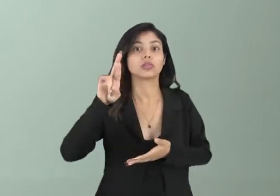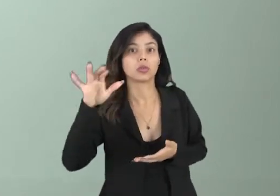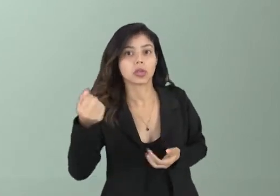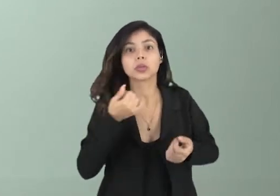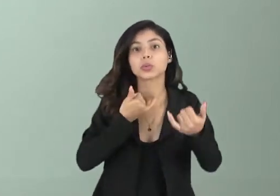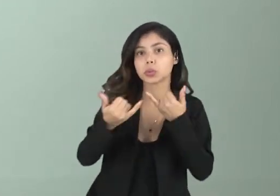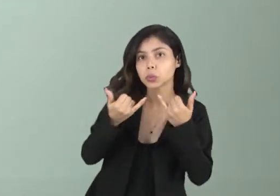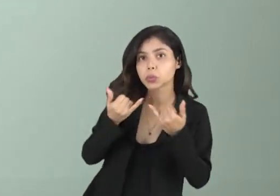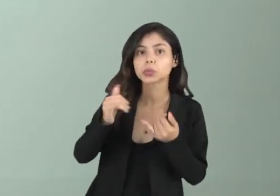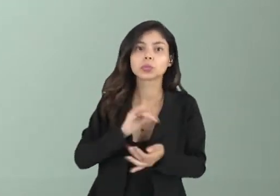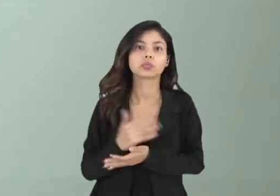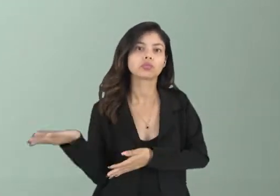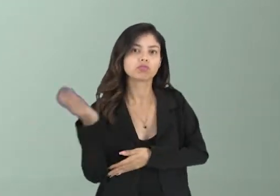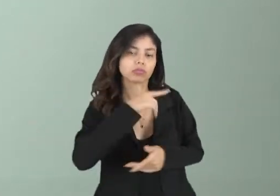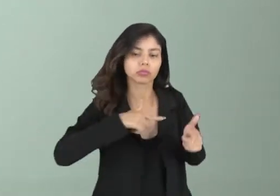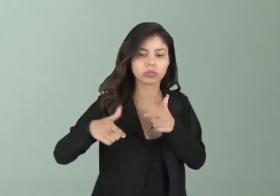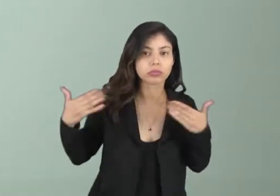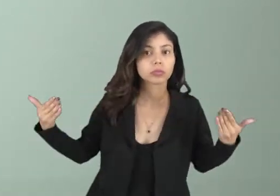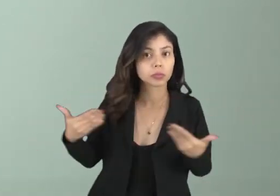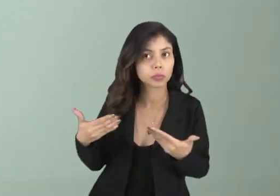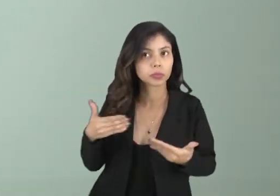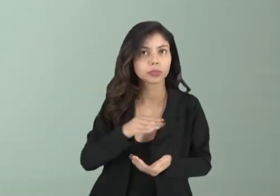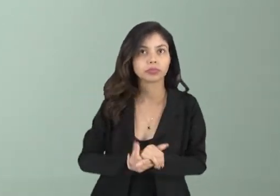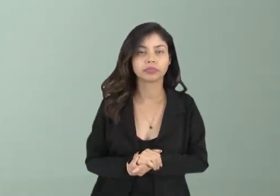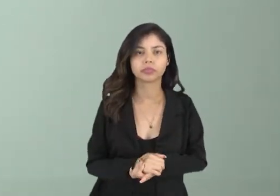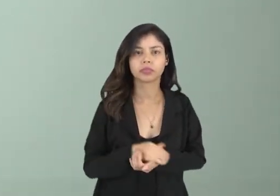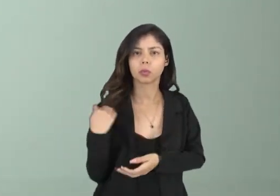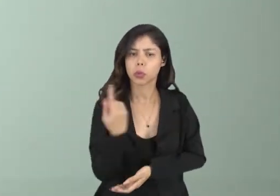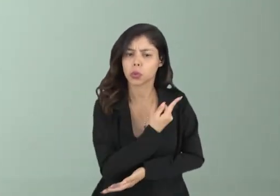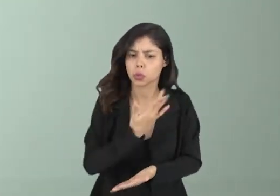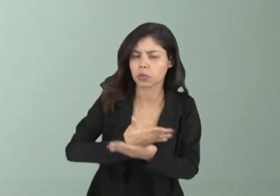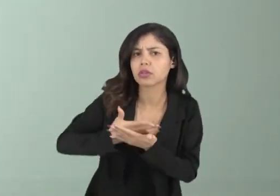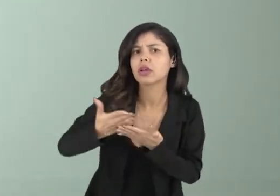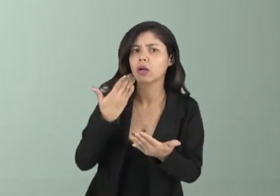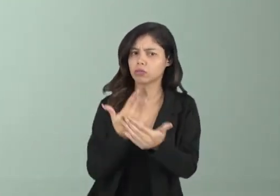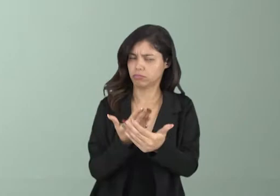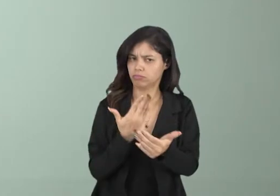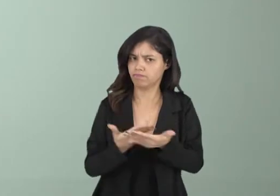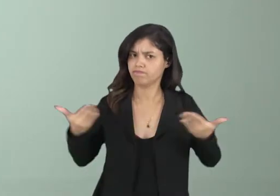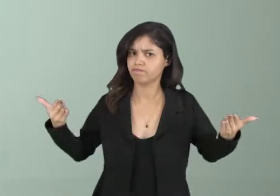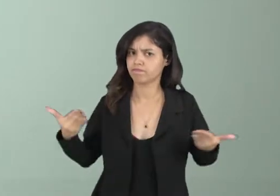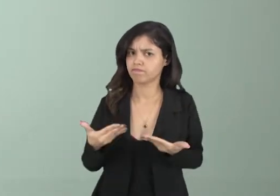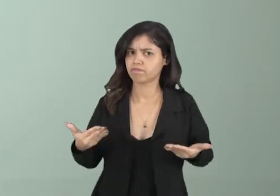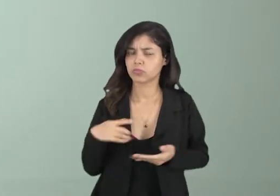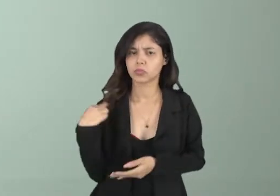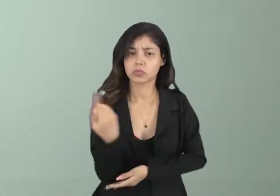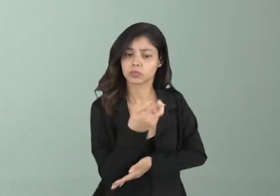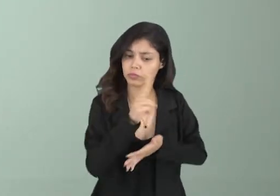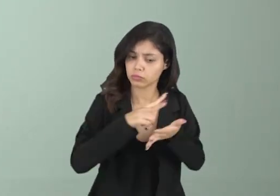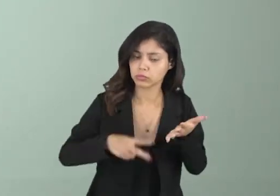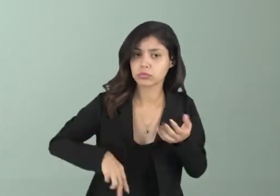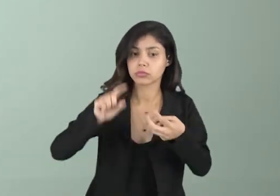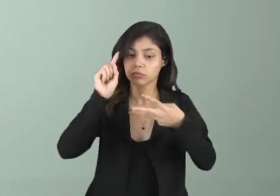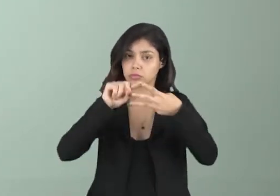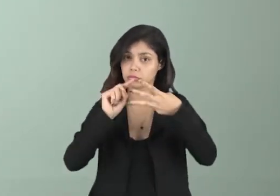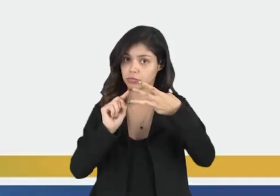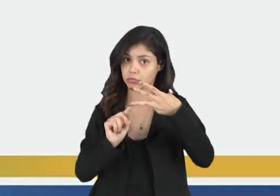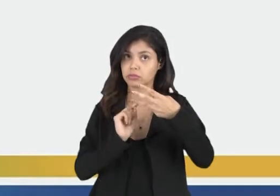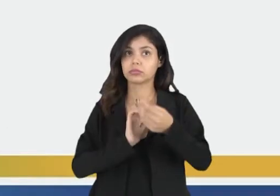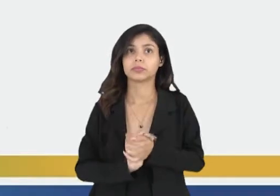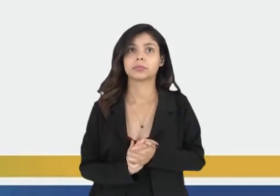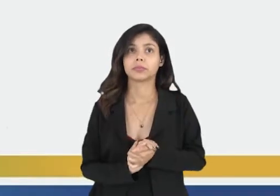nas notícias. Vamos trabalhar sobre isso hoje. E para a gente iniciar nossa aula, vamos ler 3